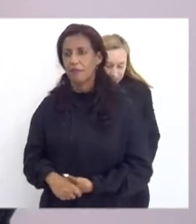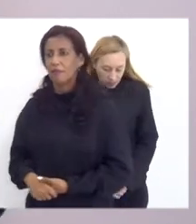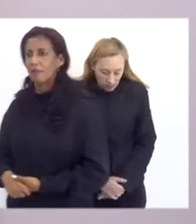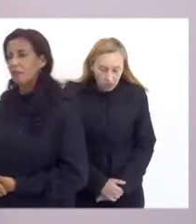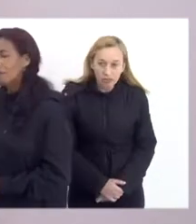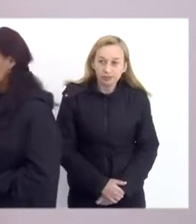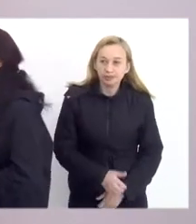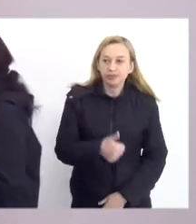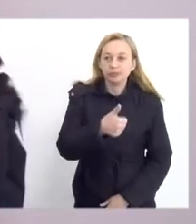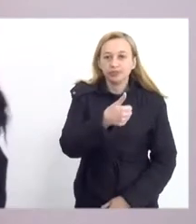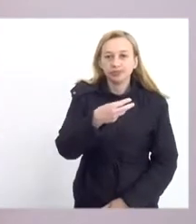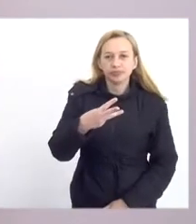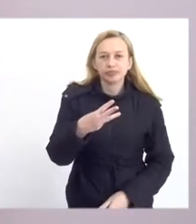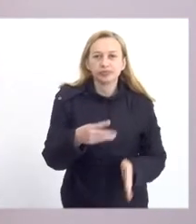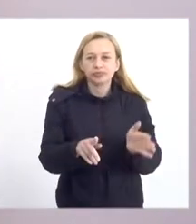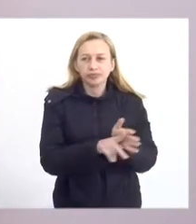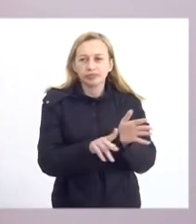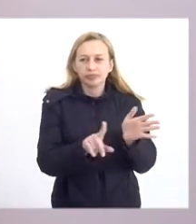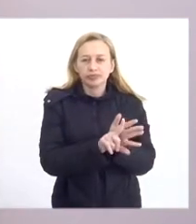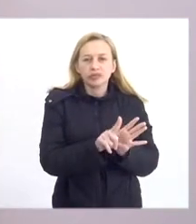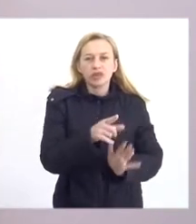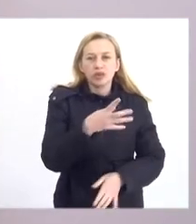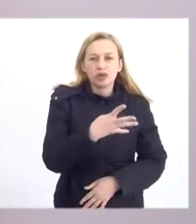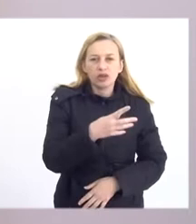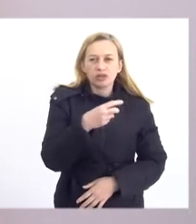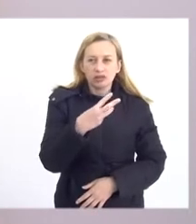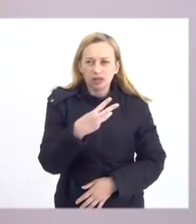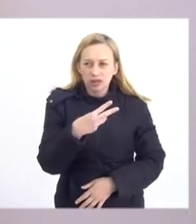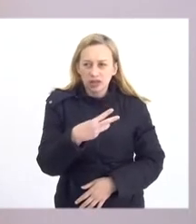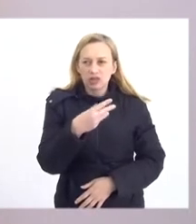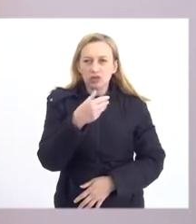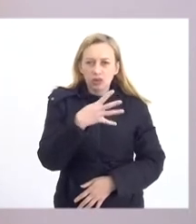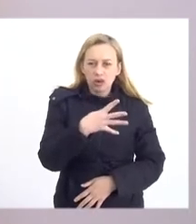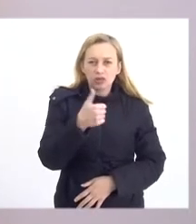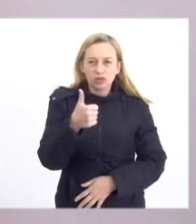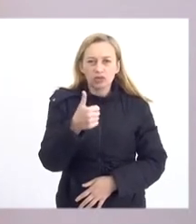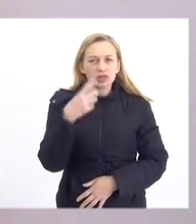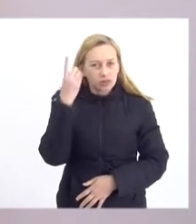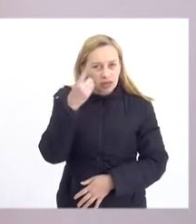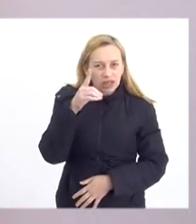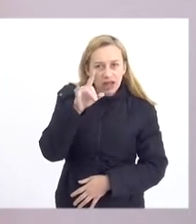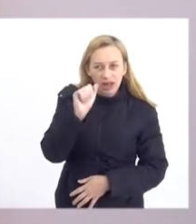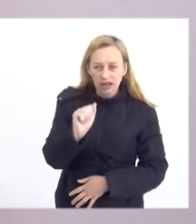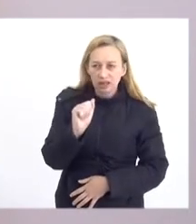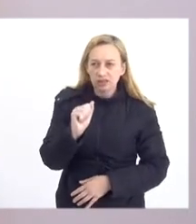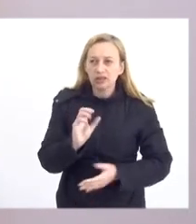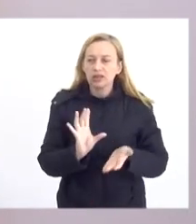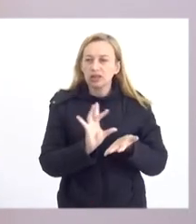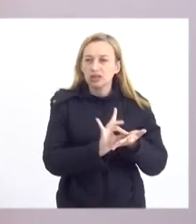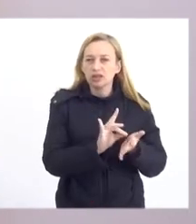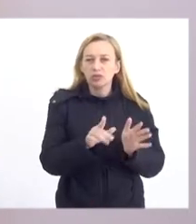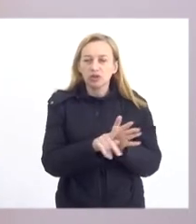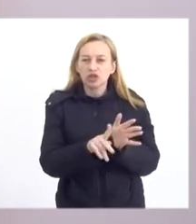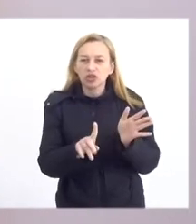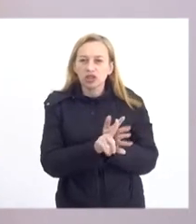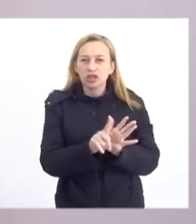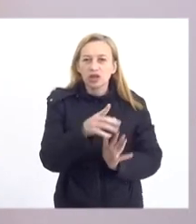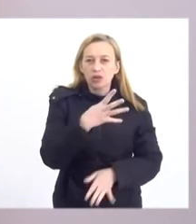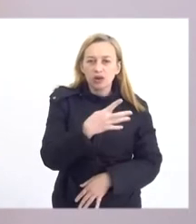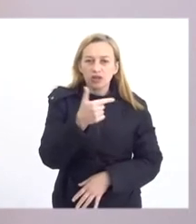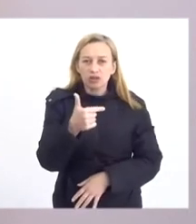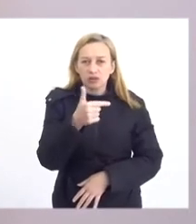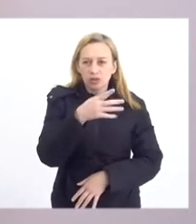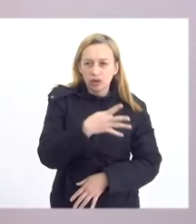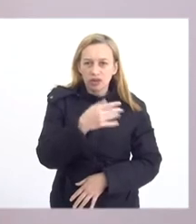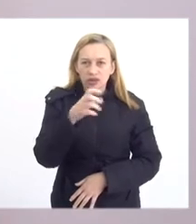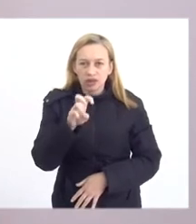13. Projeto de lei 4341-2021, autoria do deputado Alana Passos. Parecer pela anexação, projeto de lei